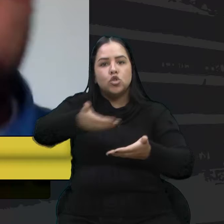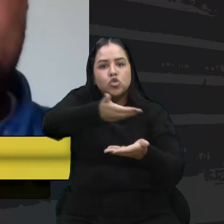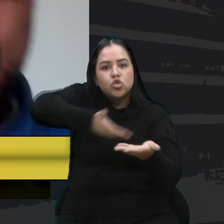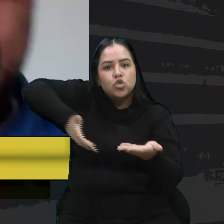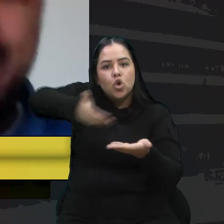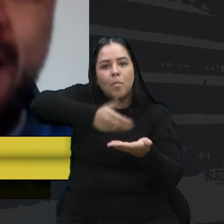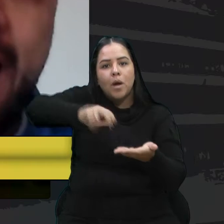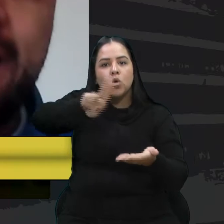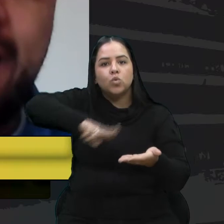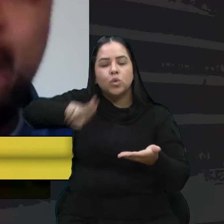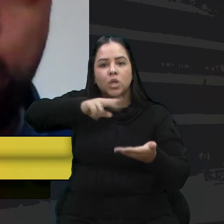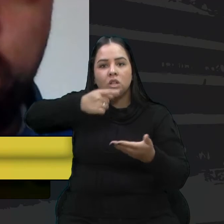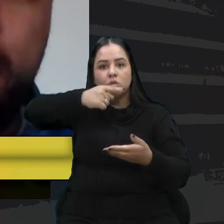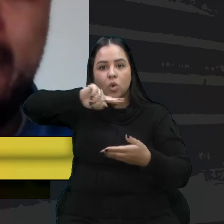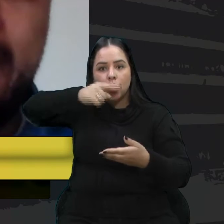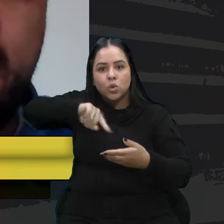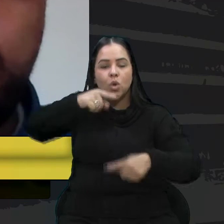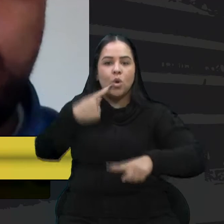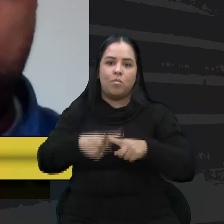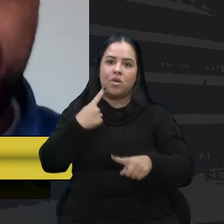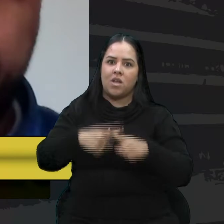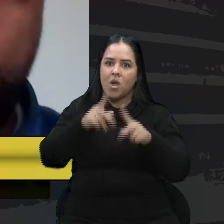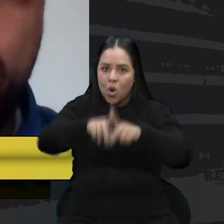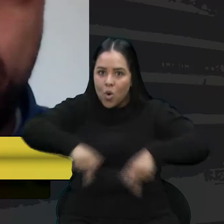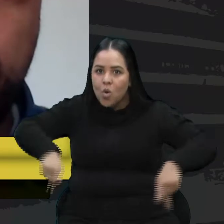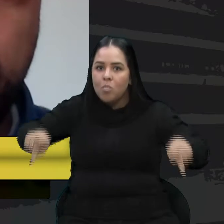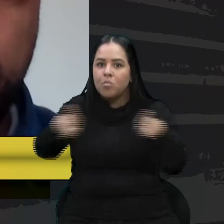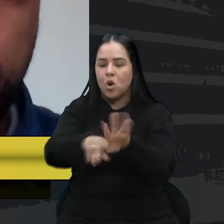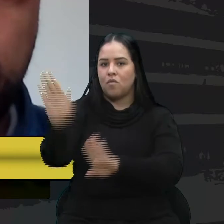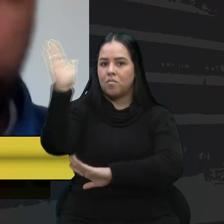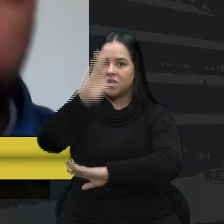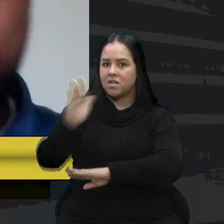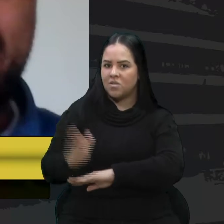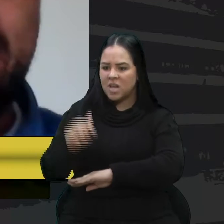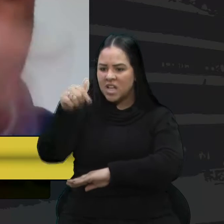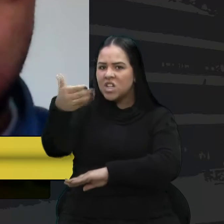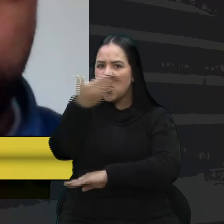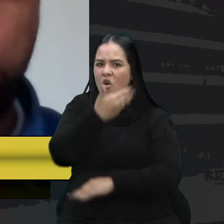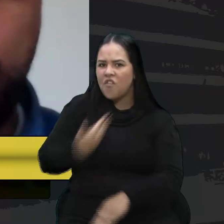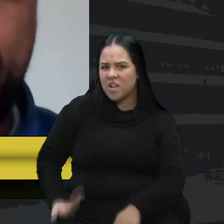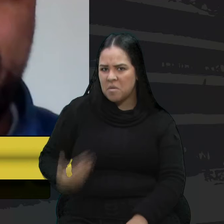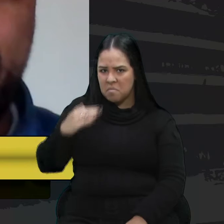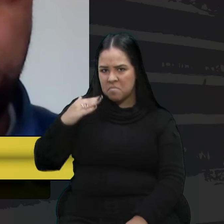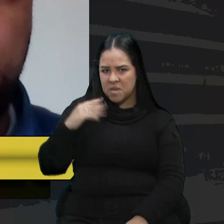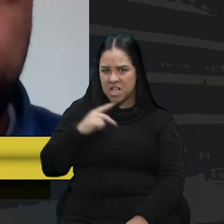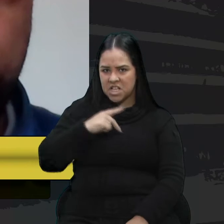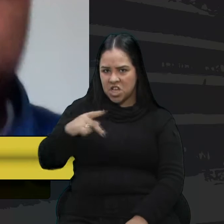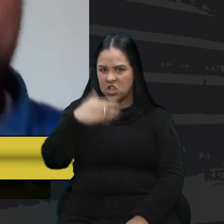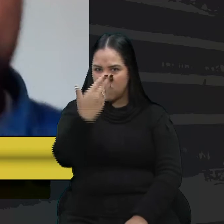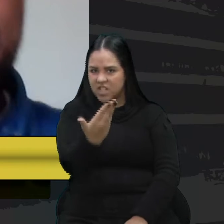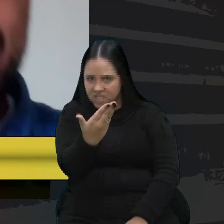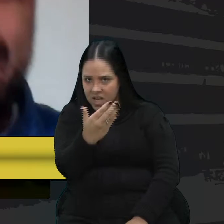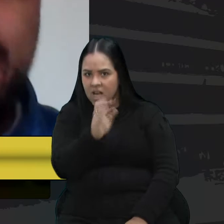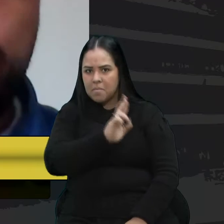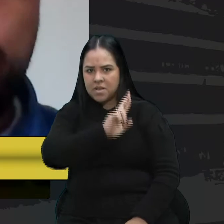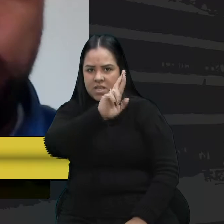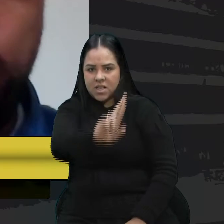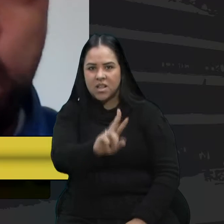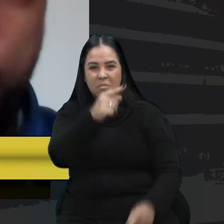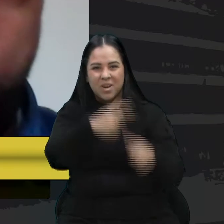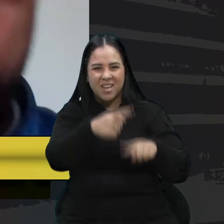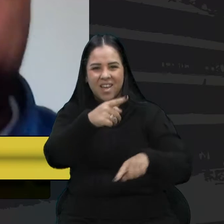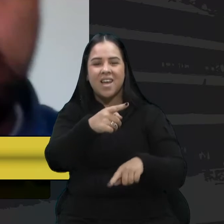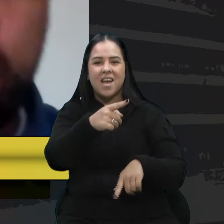Porque é essa a realidade do povo brasileiro com esse governo do presidente que o senhor representa. Presidente que